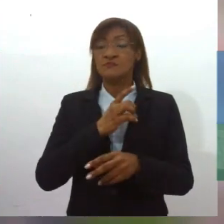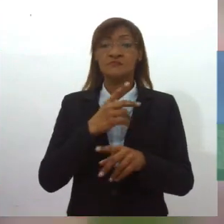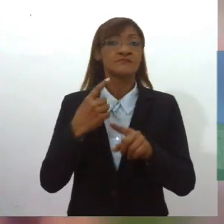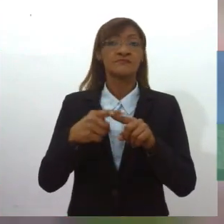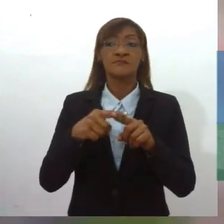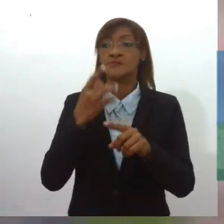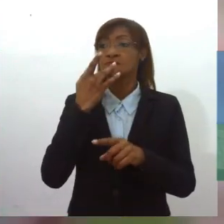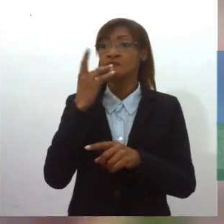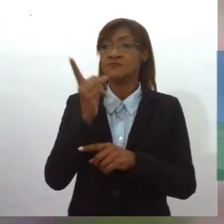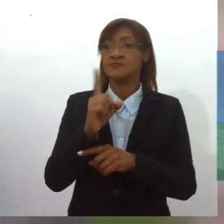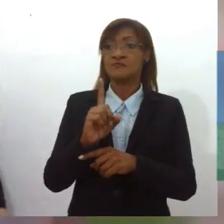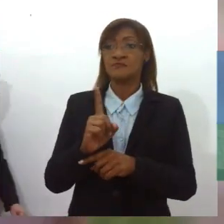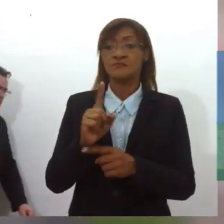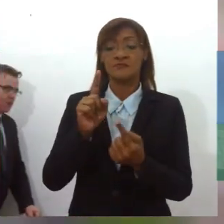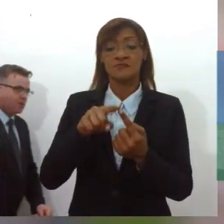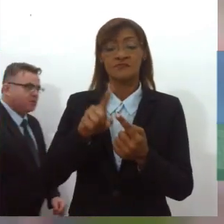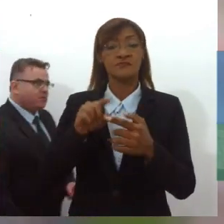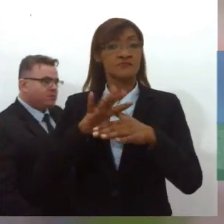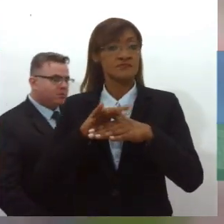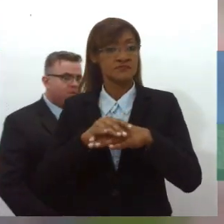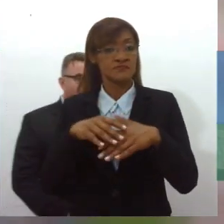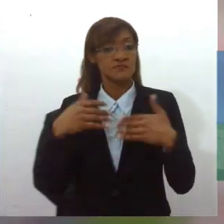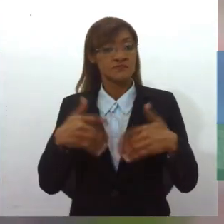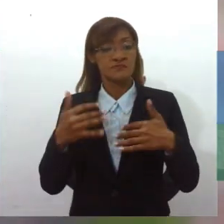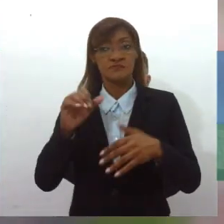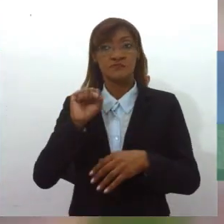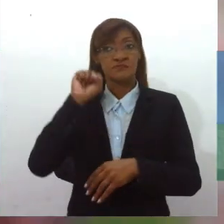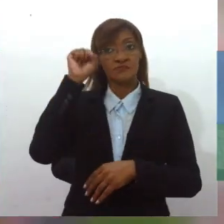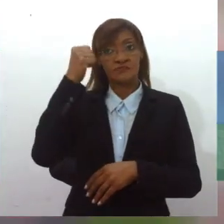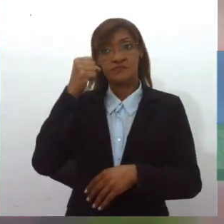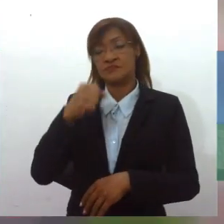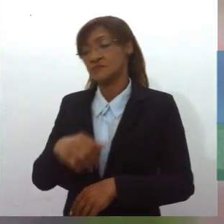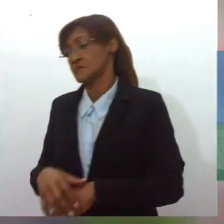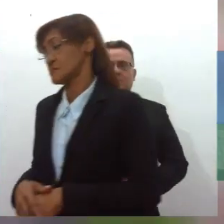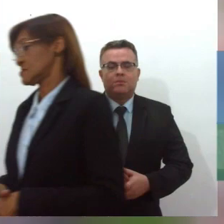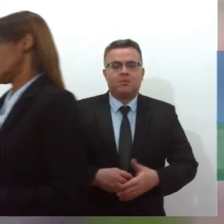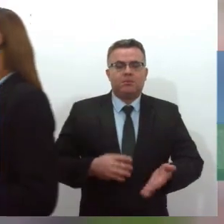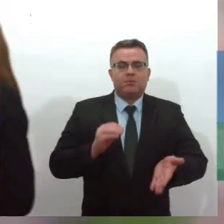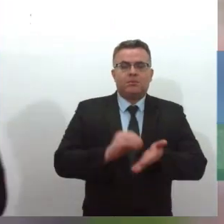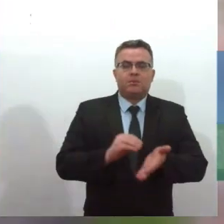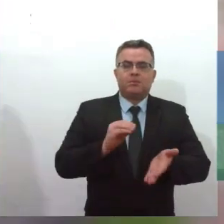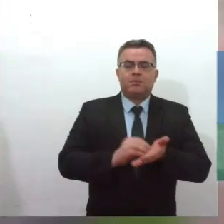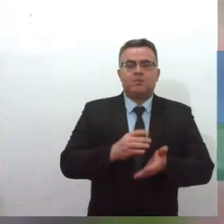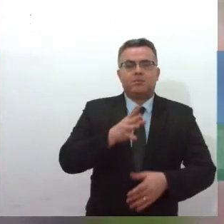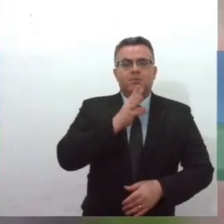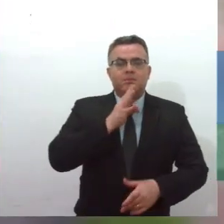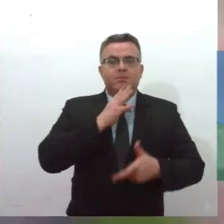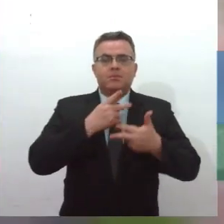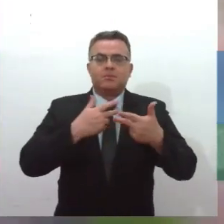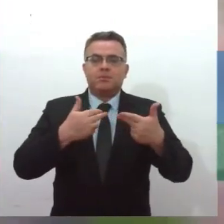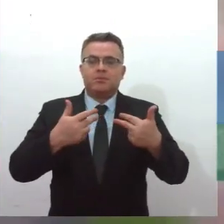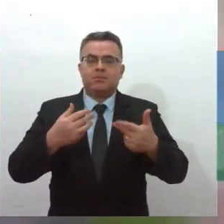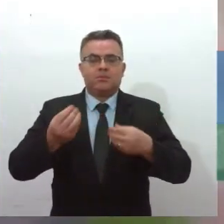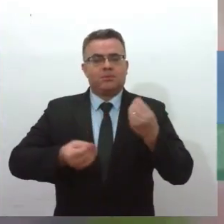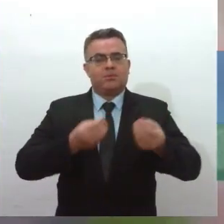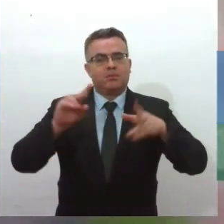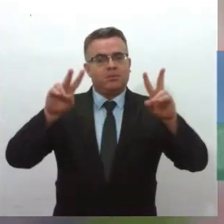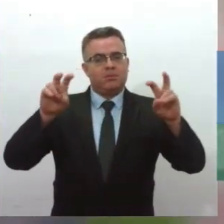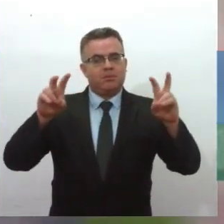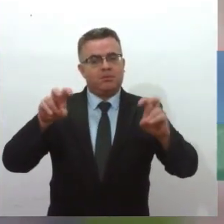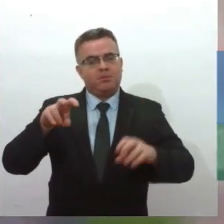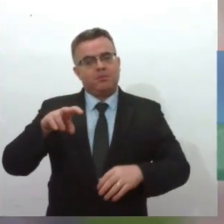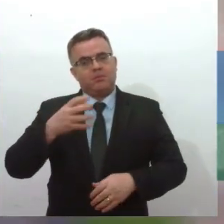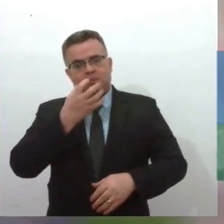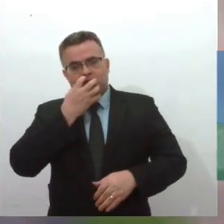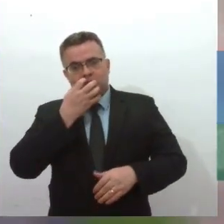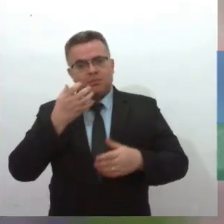sobre a doença tá aí um grave problema que a gente tem no Brasil como todo é a falta de conhecimento do que é a doença de